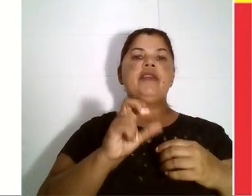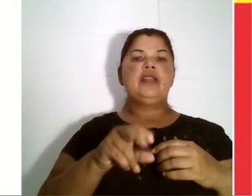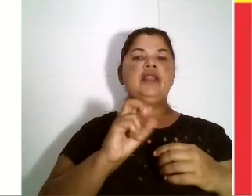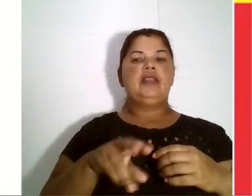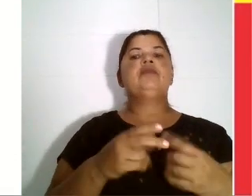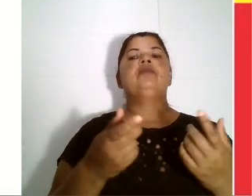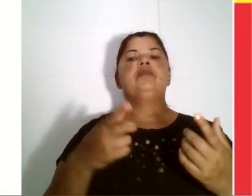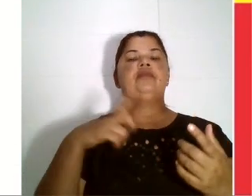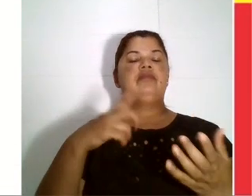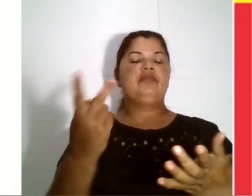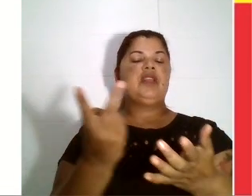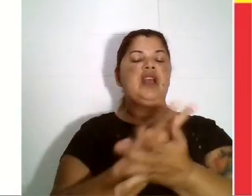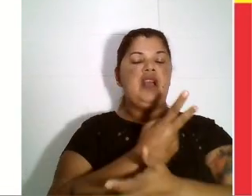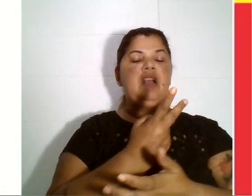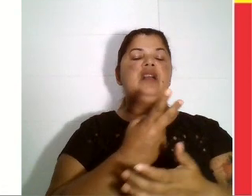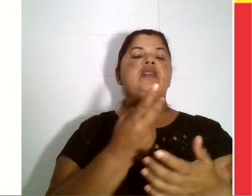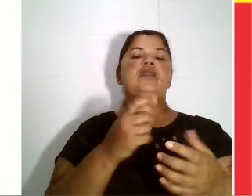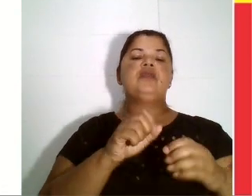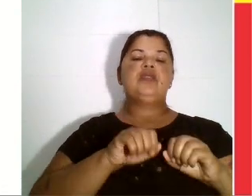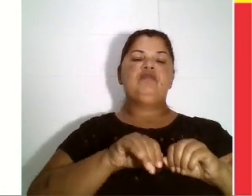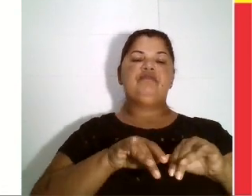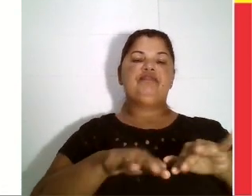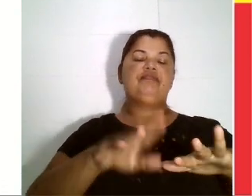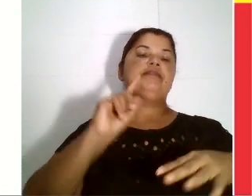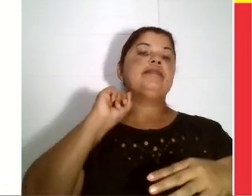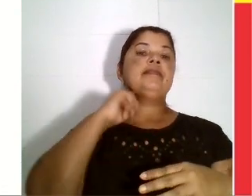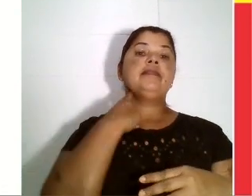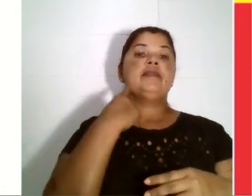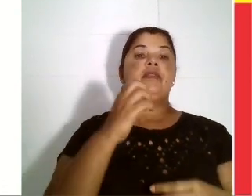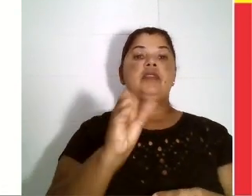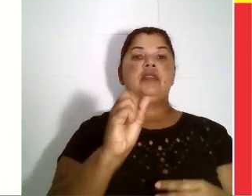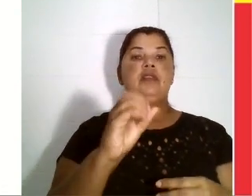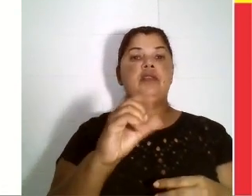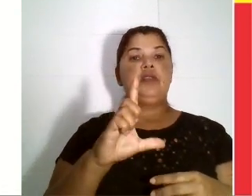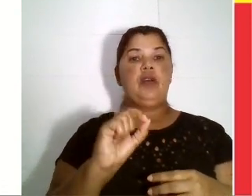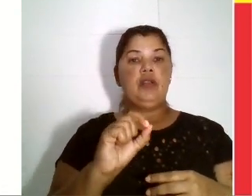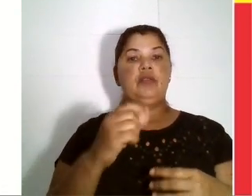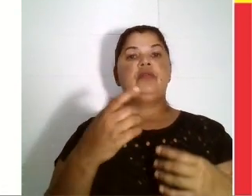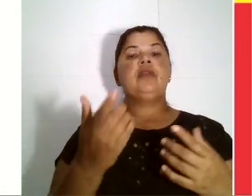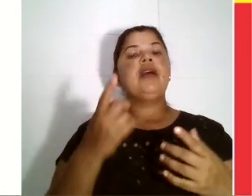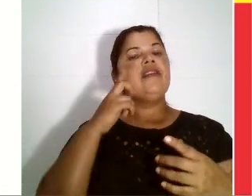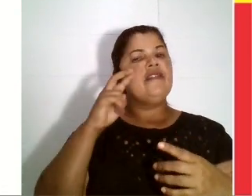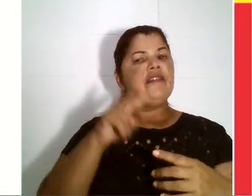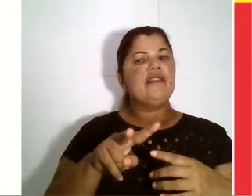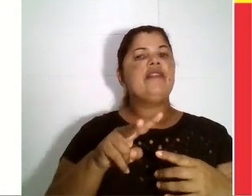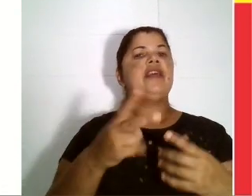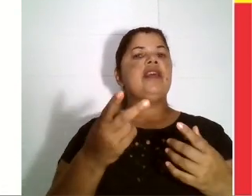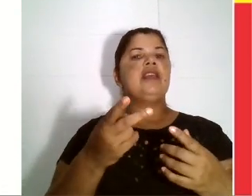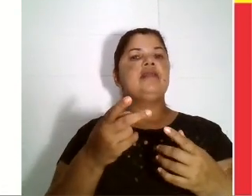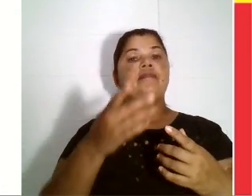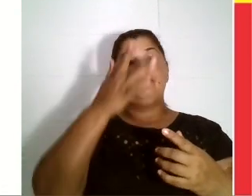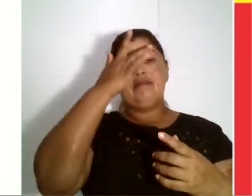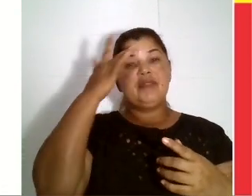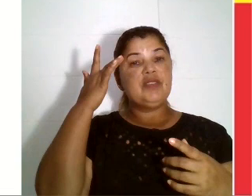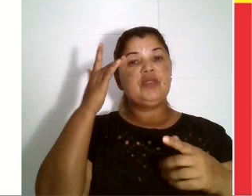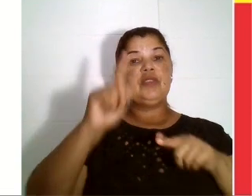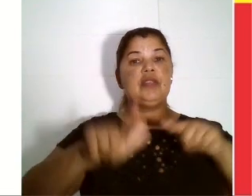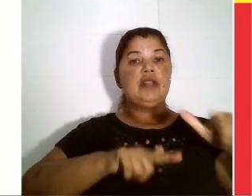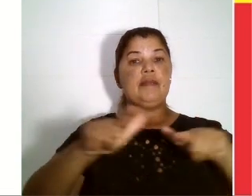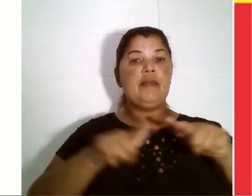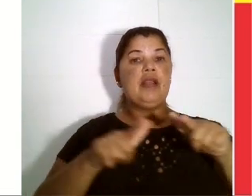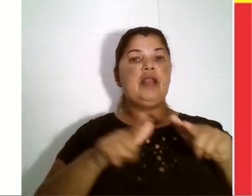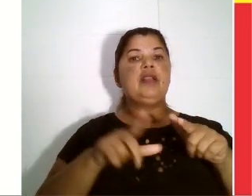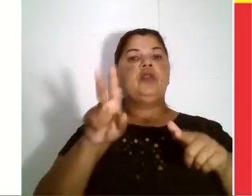de defensivos agrícolas, que causa a contaminação do solo. Então, na imagem você vê aí alguns produtores,